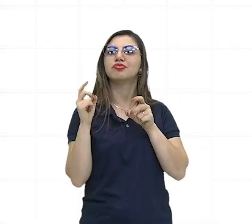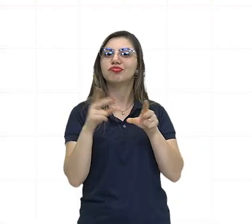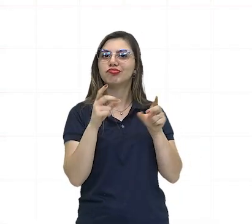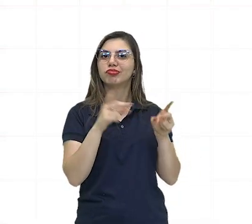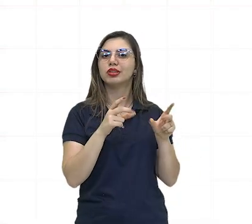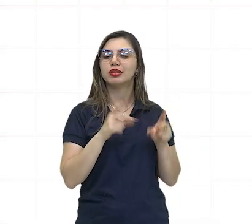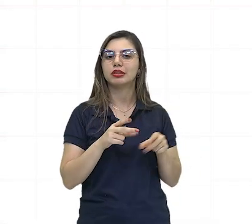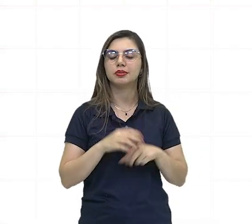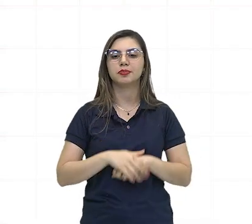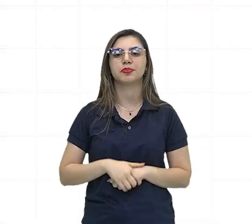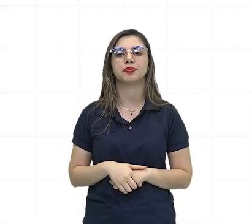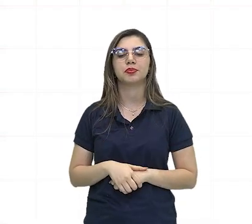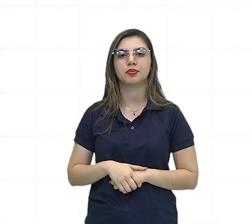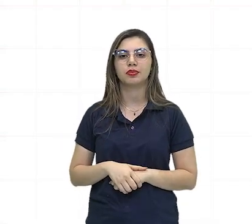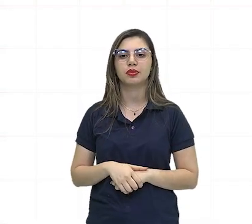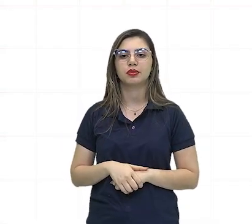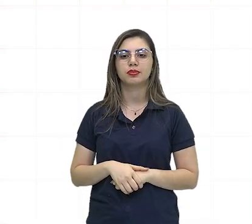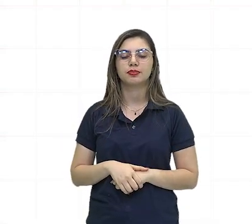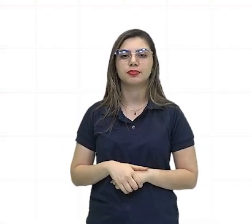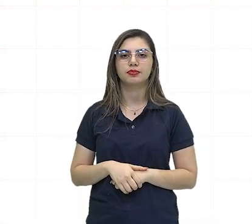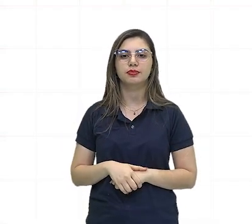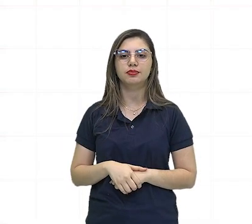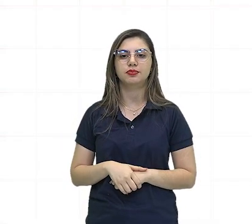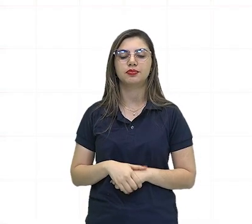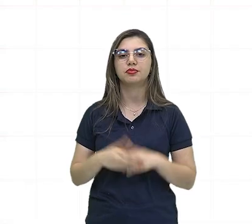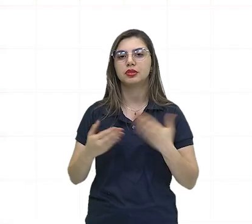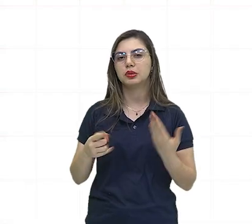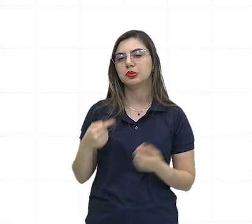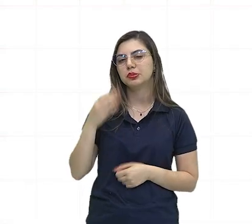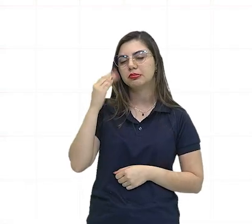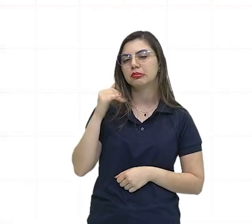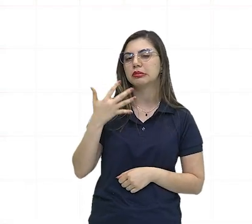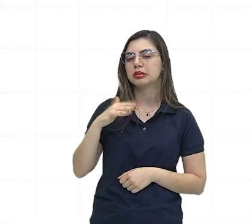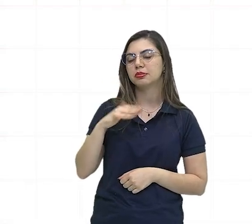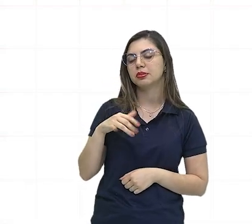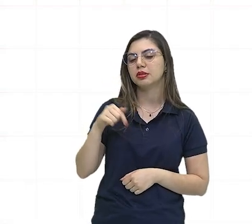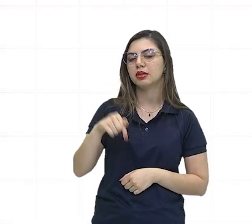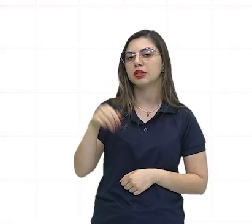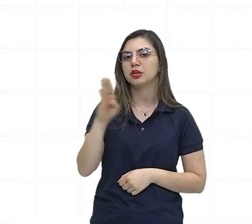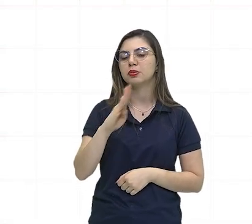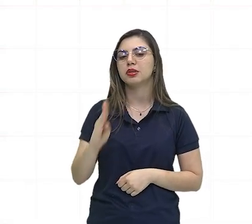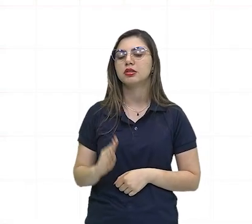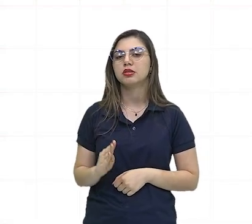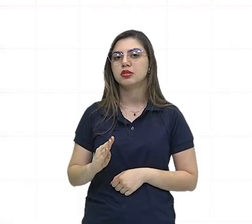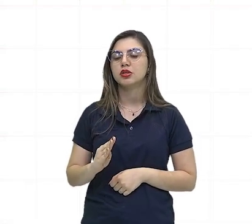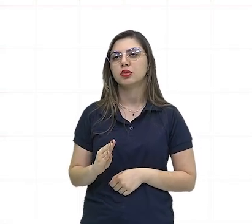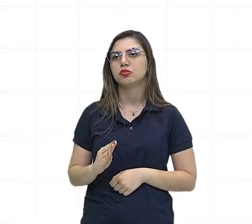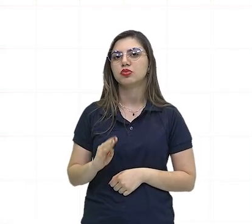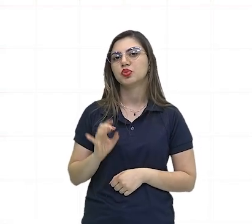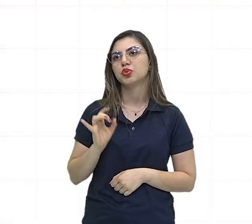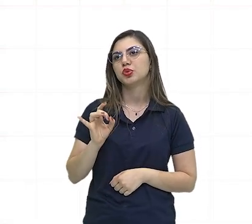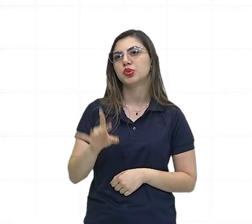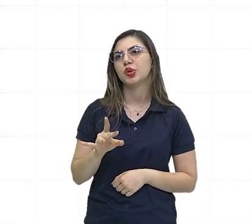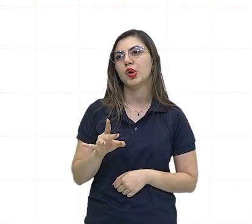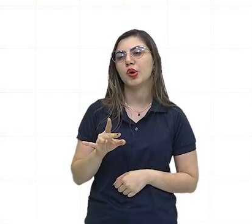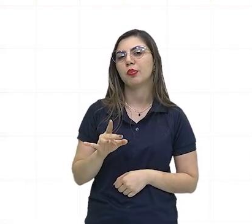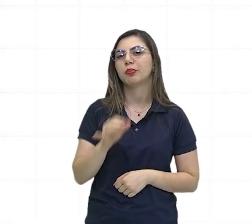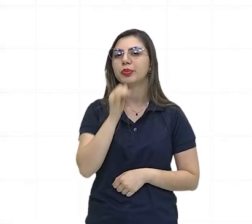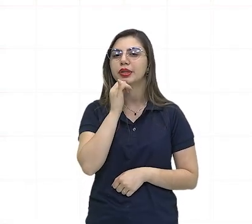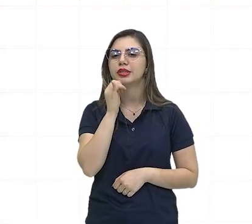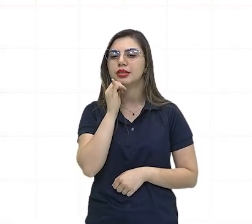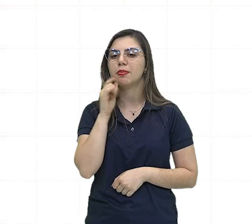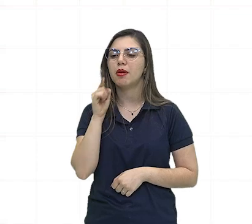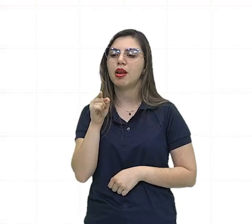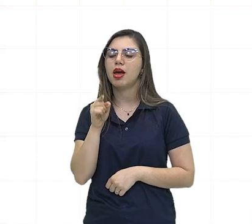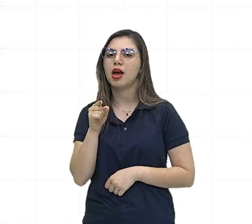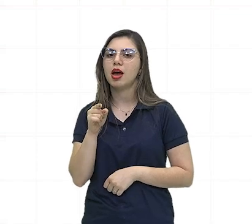né? Ficando, né, geralmente aqui no Brasil, somente digamos que aquele